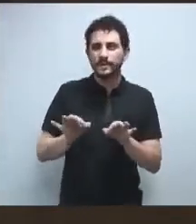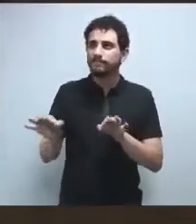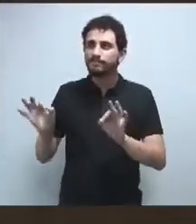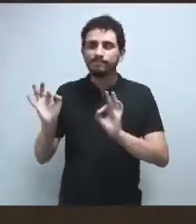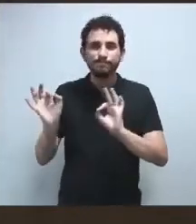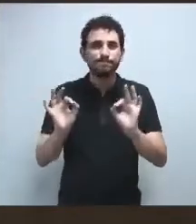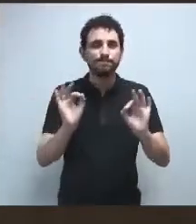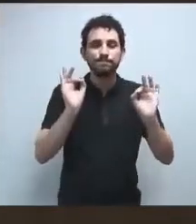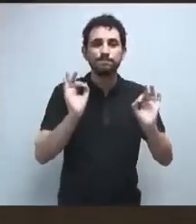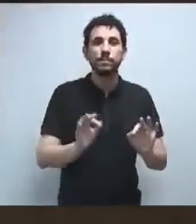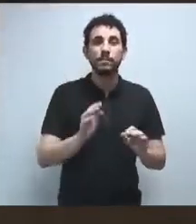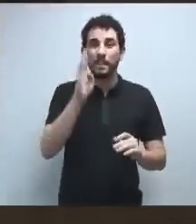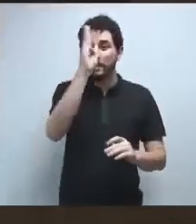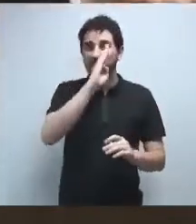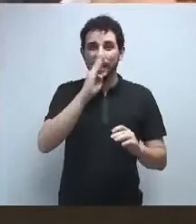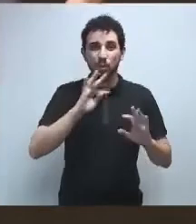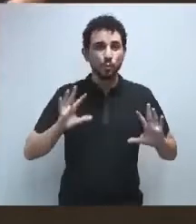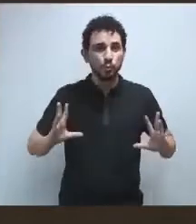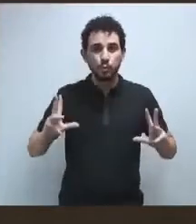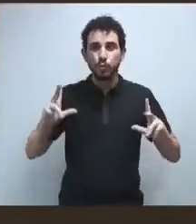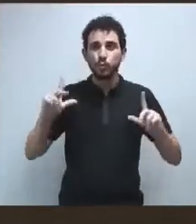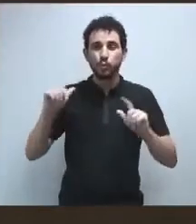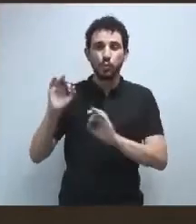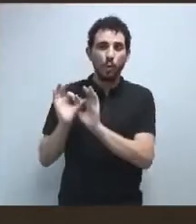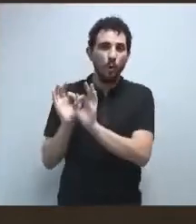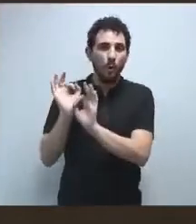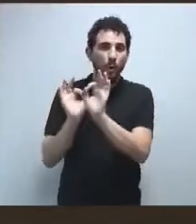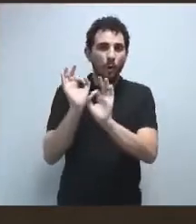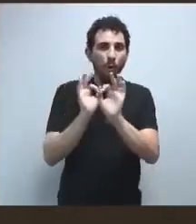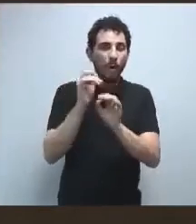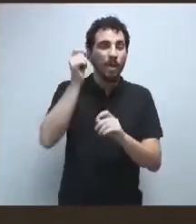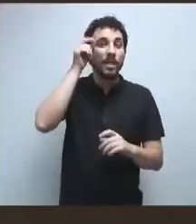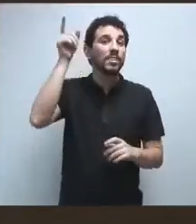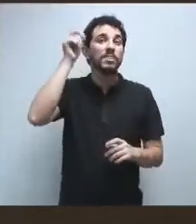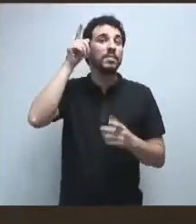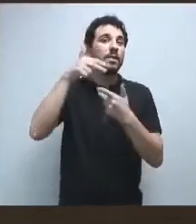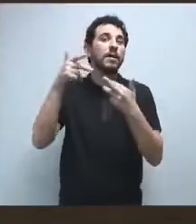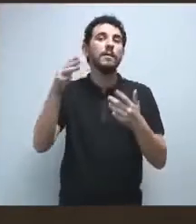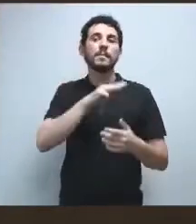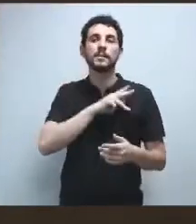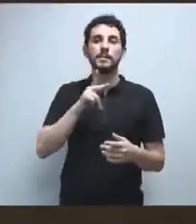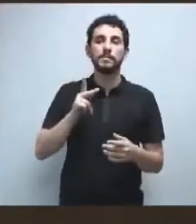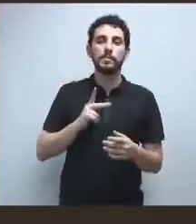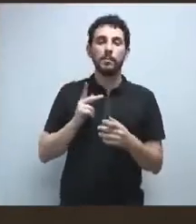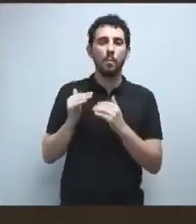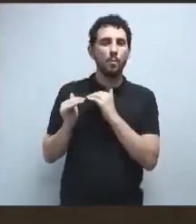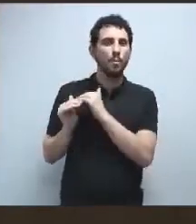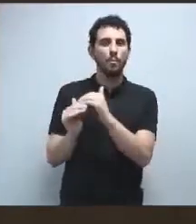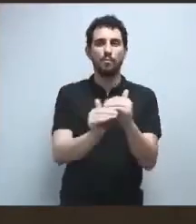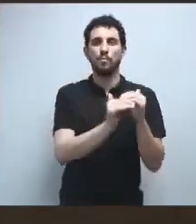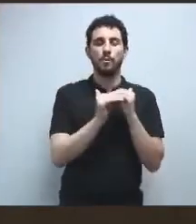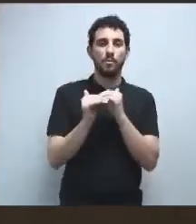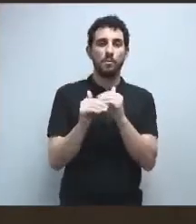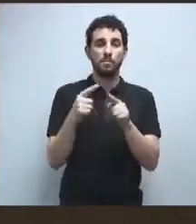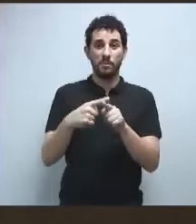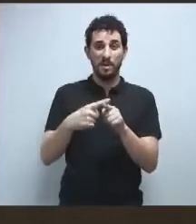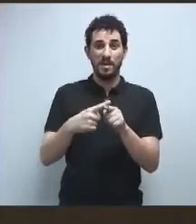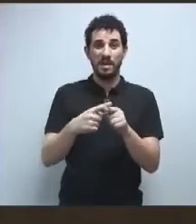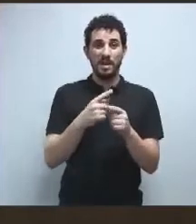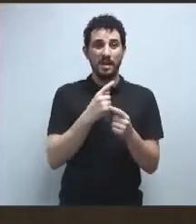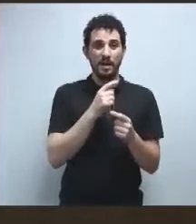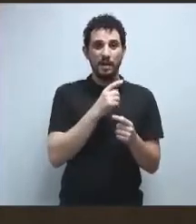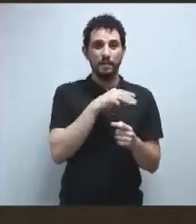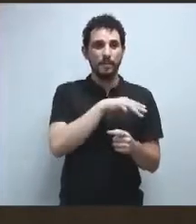organizando o brasil inteiro em torno das idéias e ministério público cada ministério público é diferente do